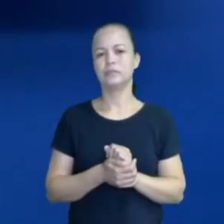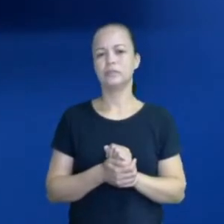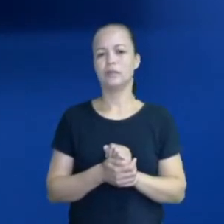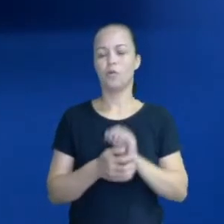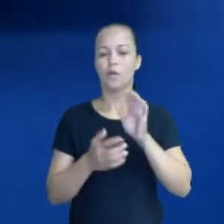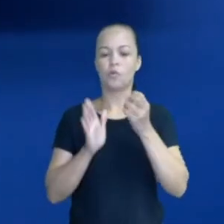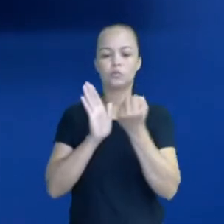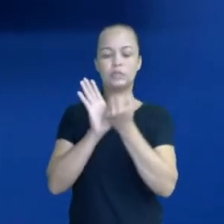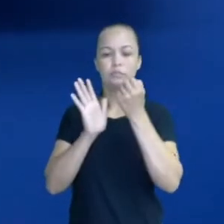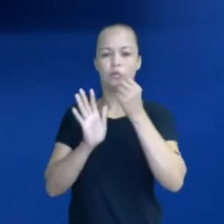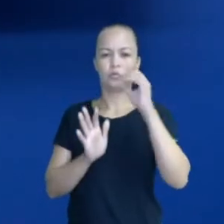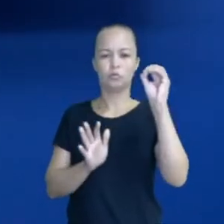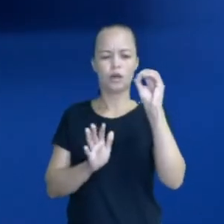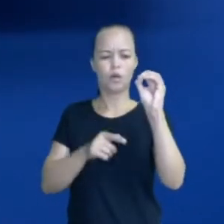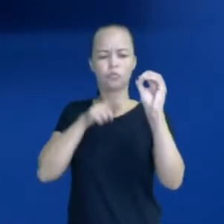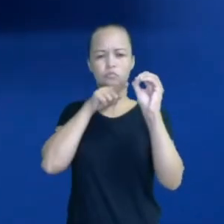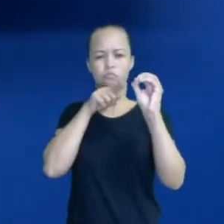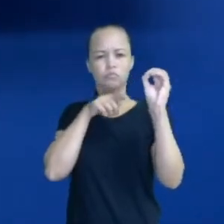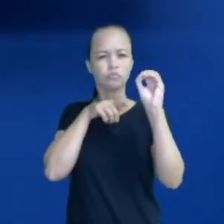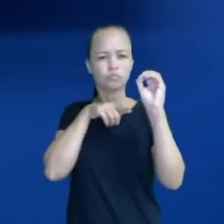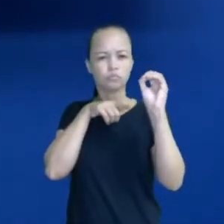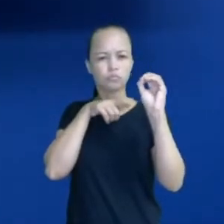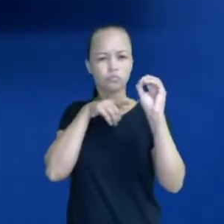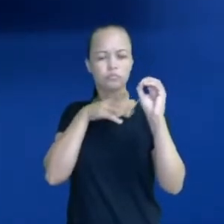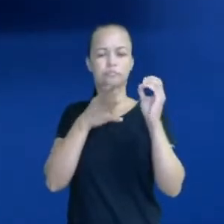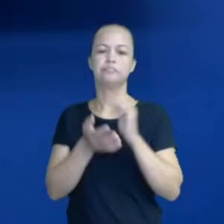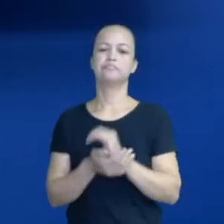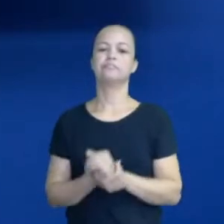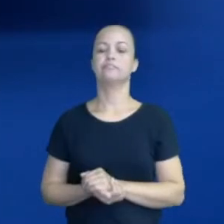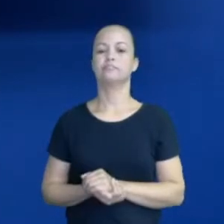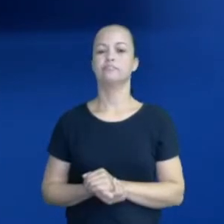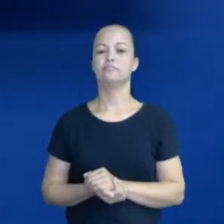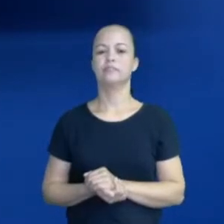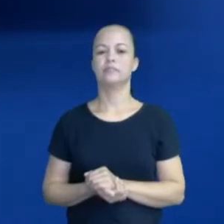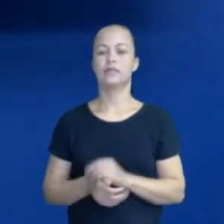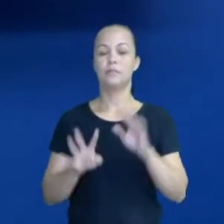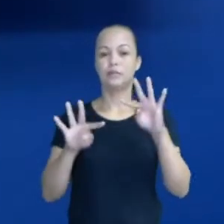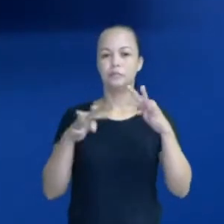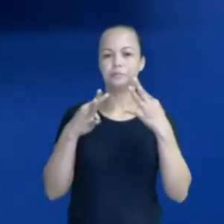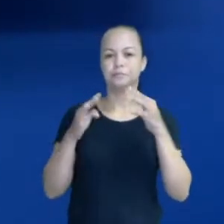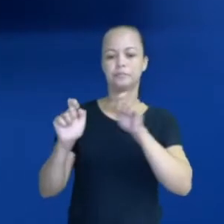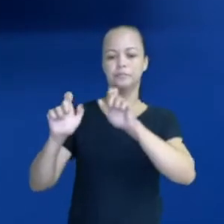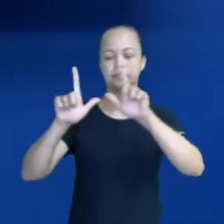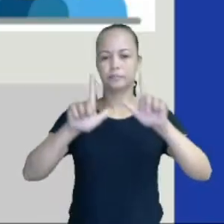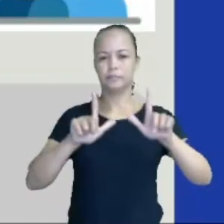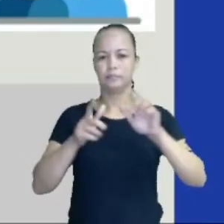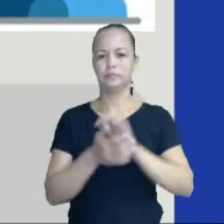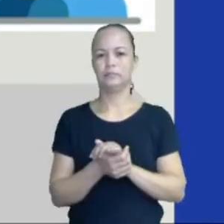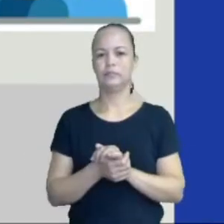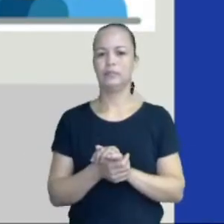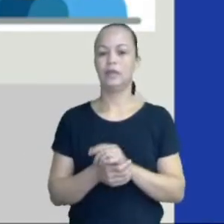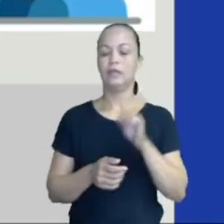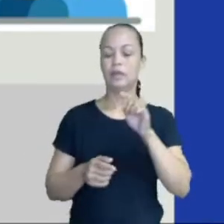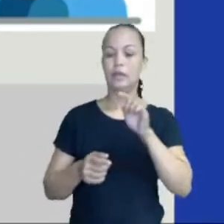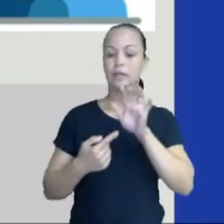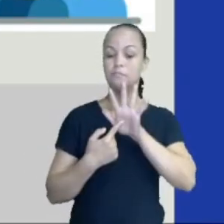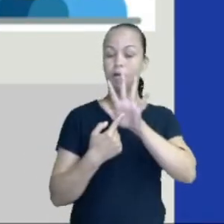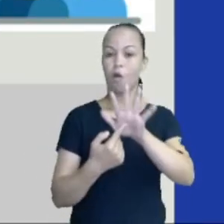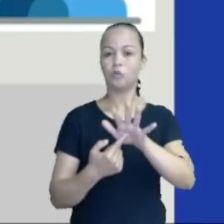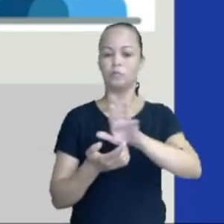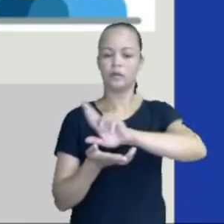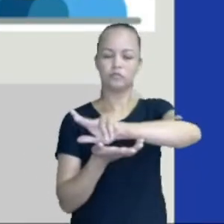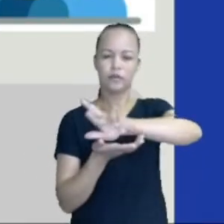grau, tá? 90, com essa bolinha em cima, 90 graus. Então, presta atenção na tela. Ele está presente nos